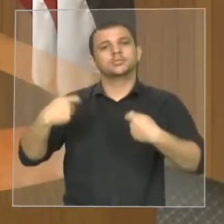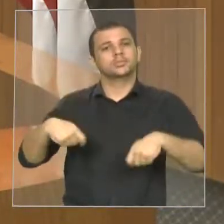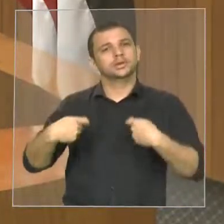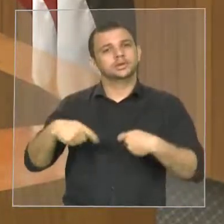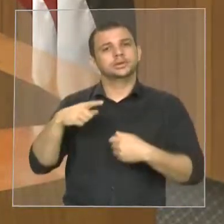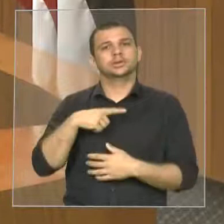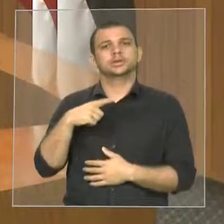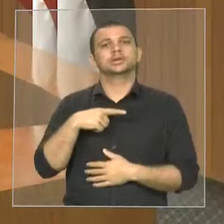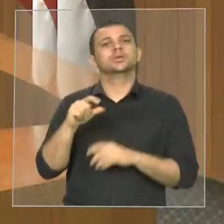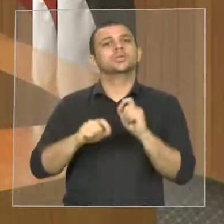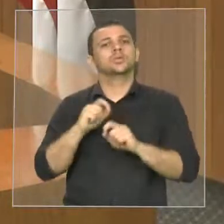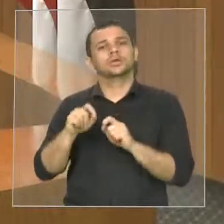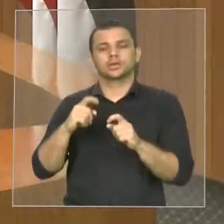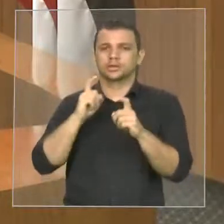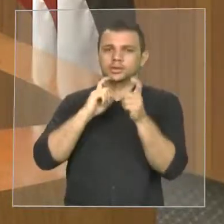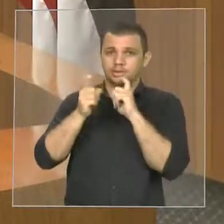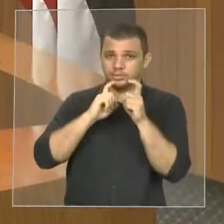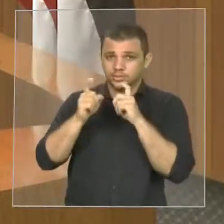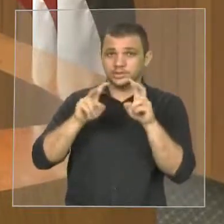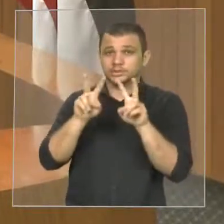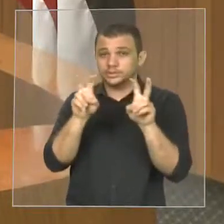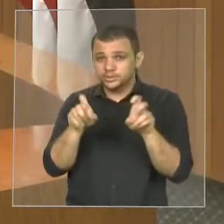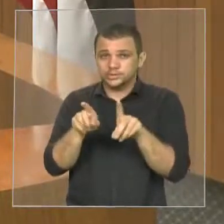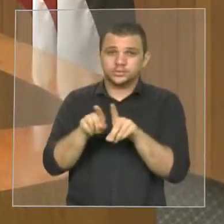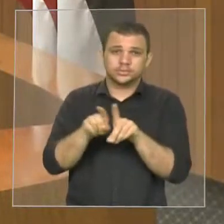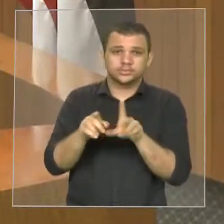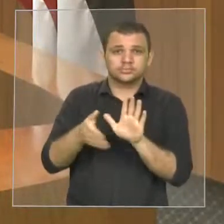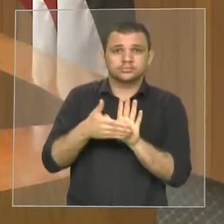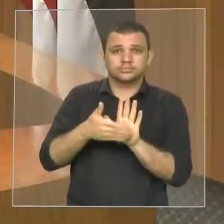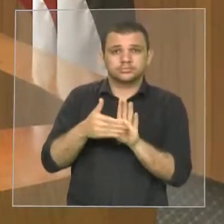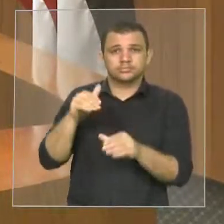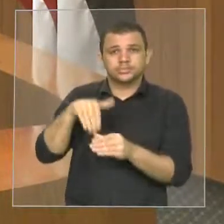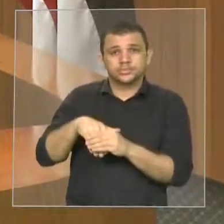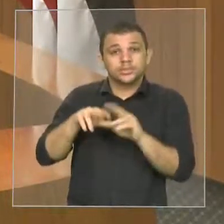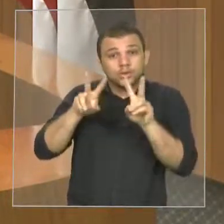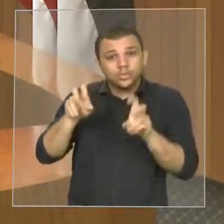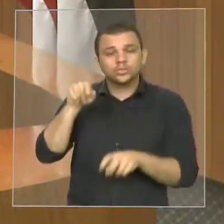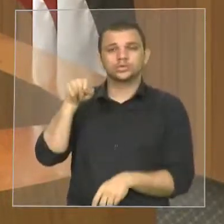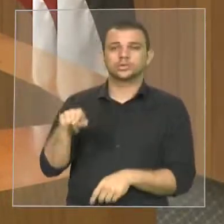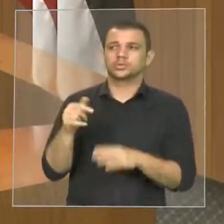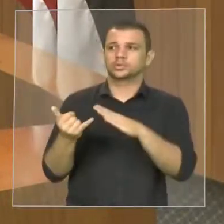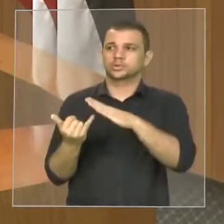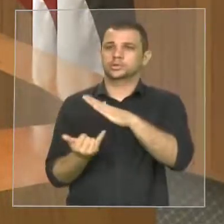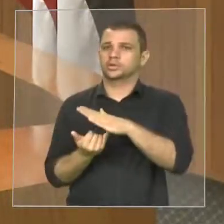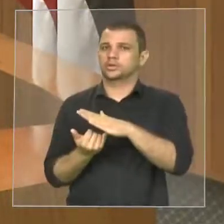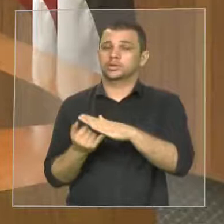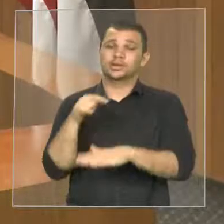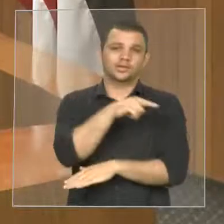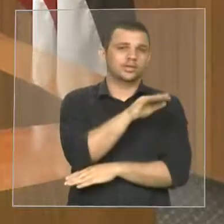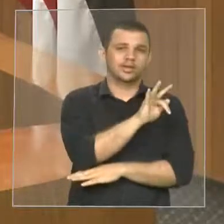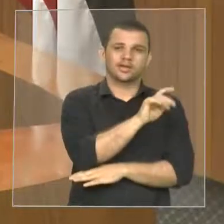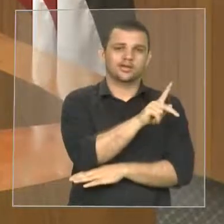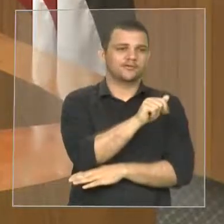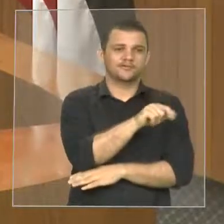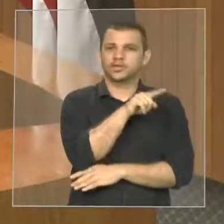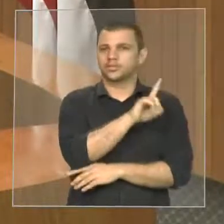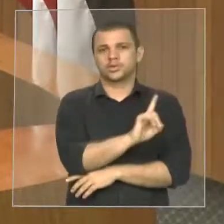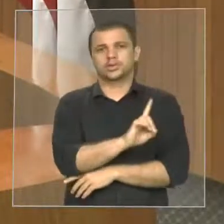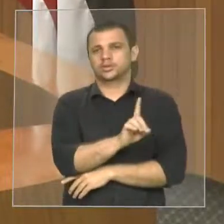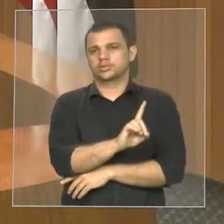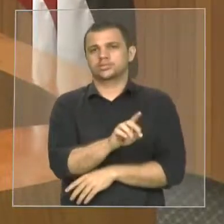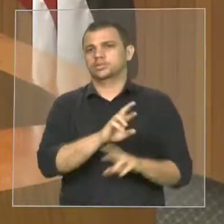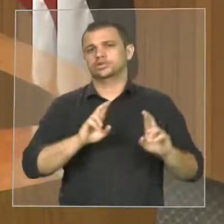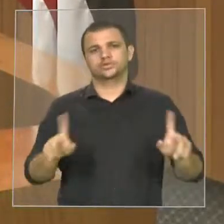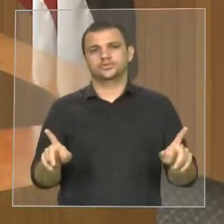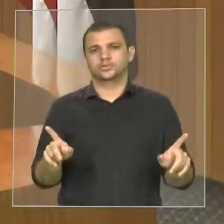se debater os assuntos e deliberar sobre o Instituto e não sobre o FEPA, que é um fundo contábil. Por outro